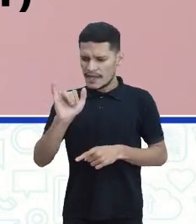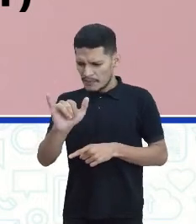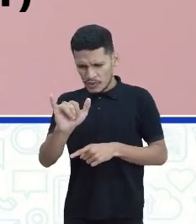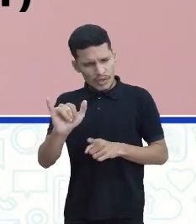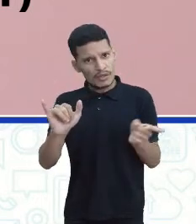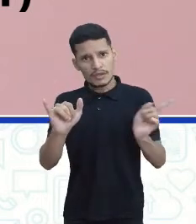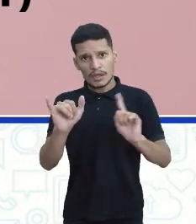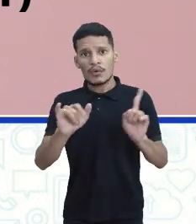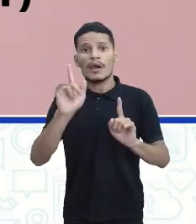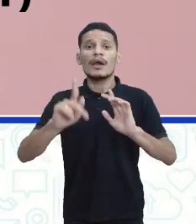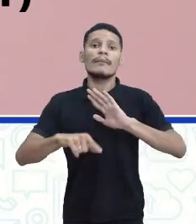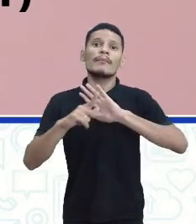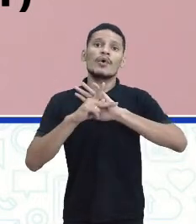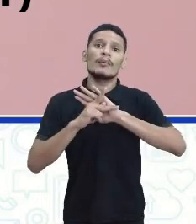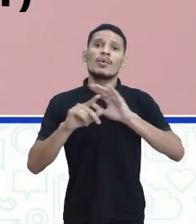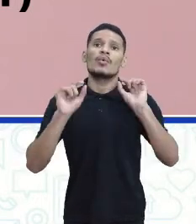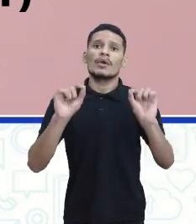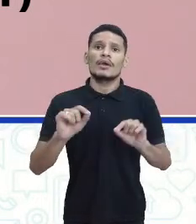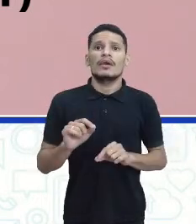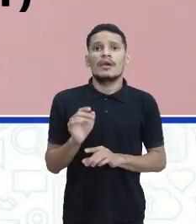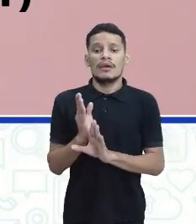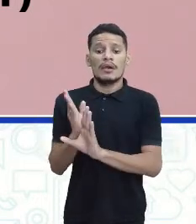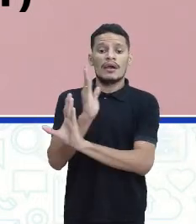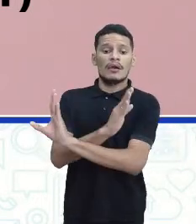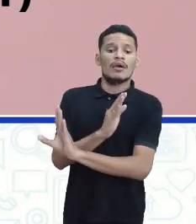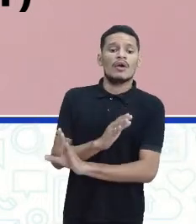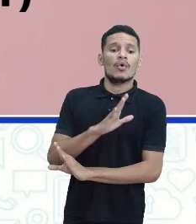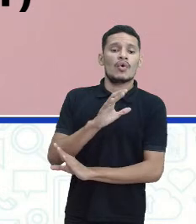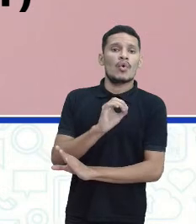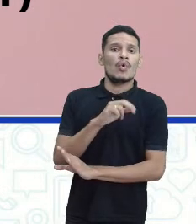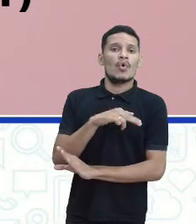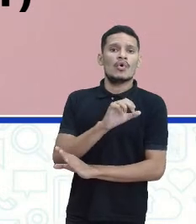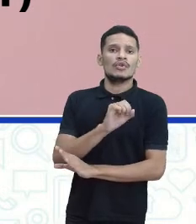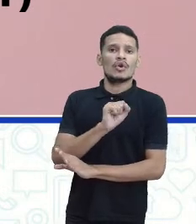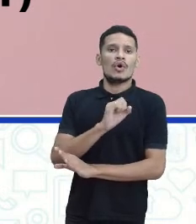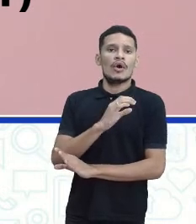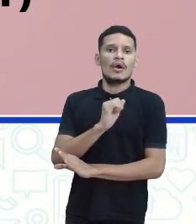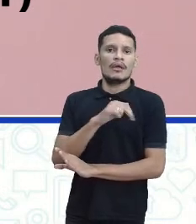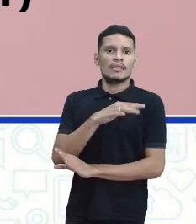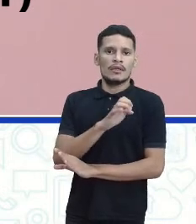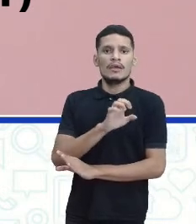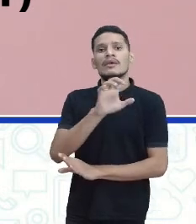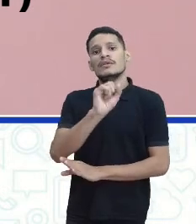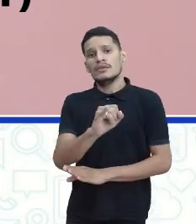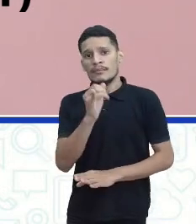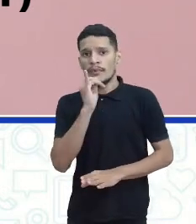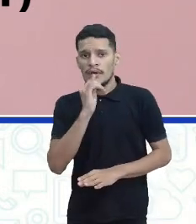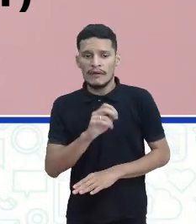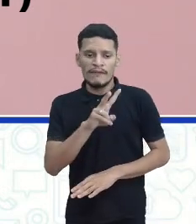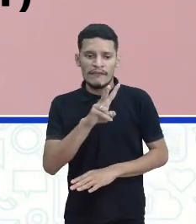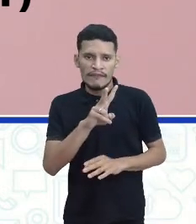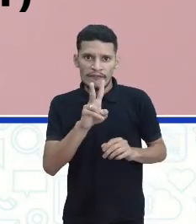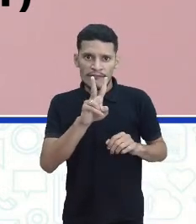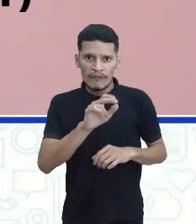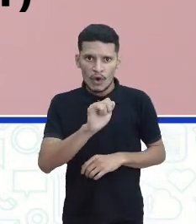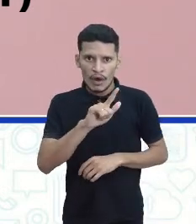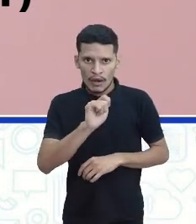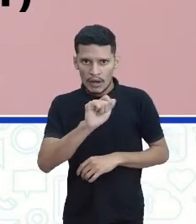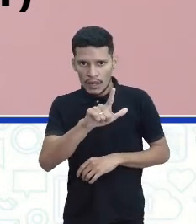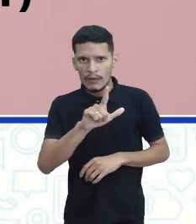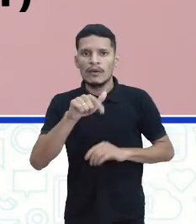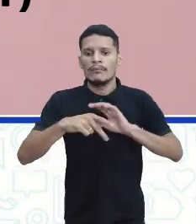em consoante antes de o Y, tá? Se acontecer de ser uma vogal, você só coloca o ED, como no caso do verbo